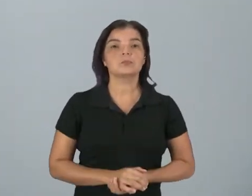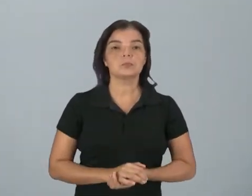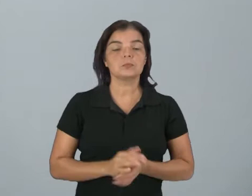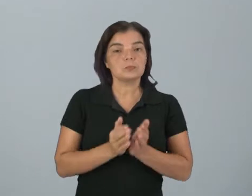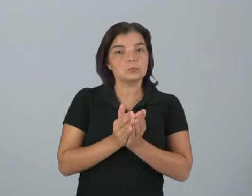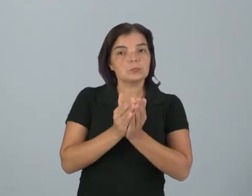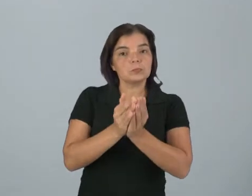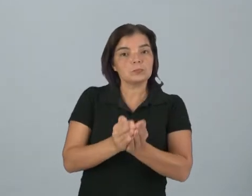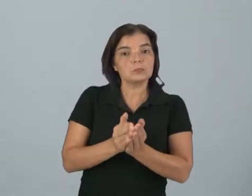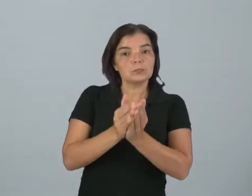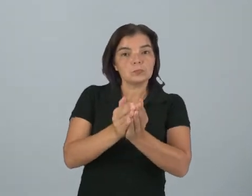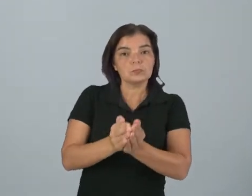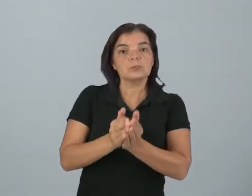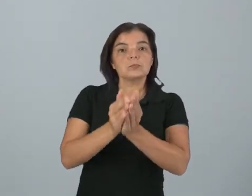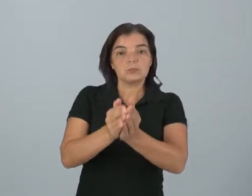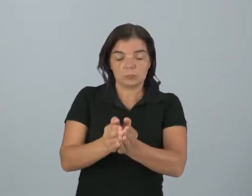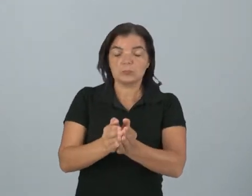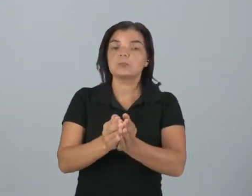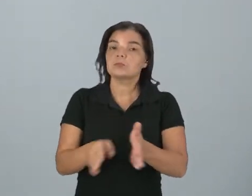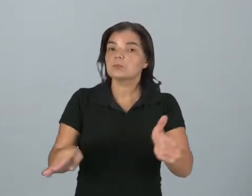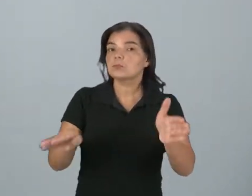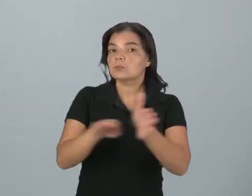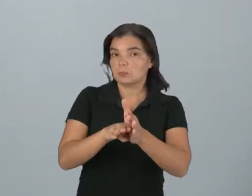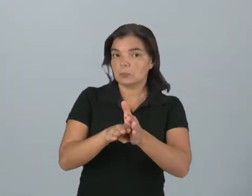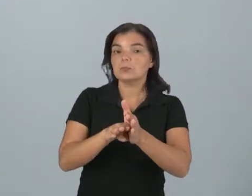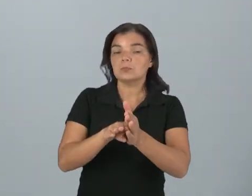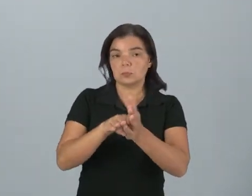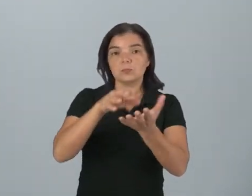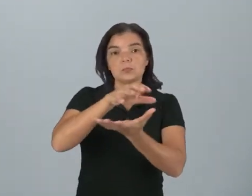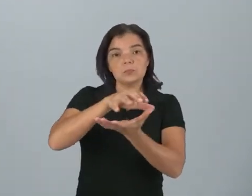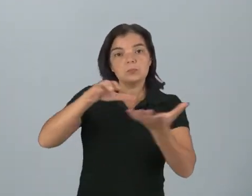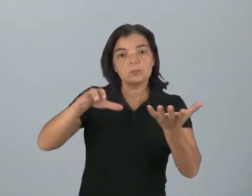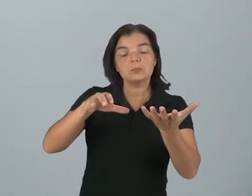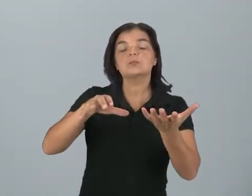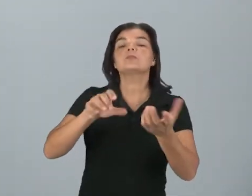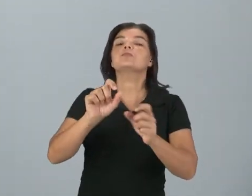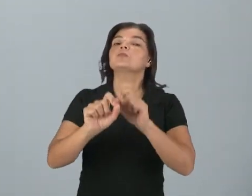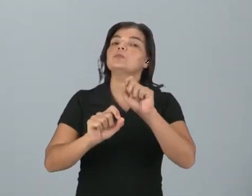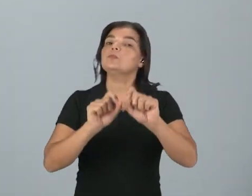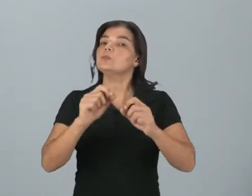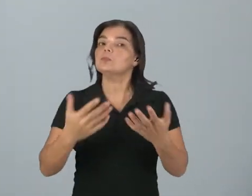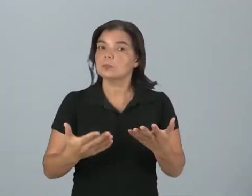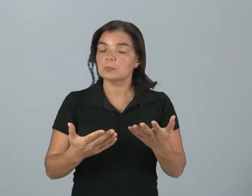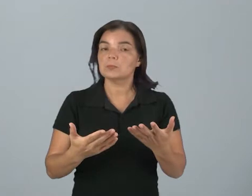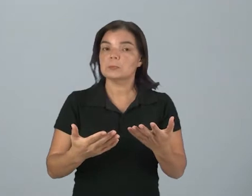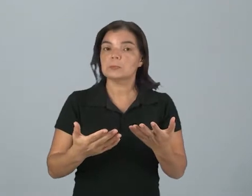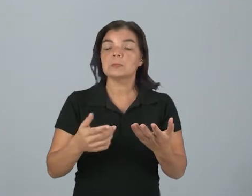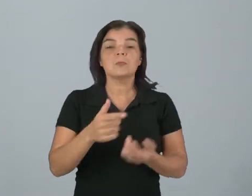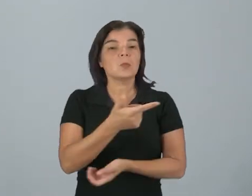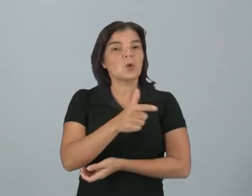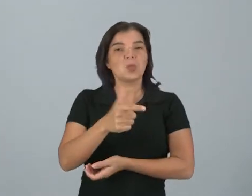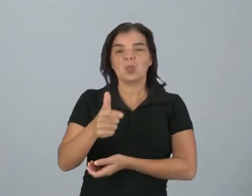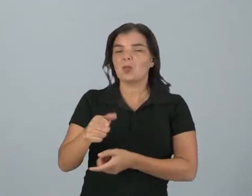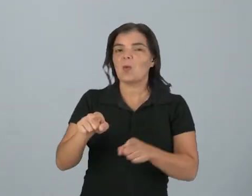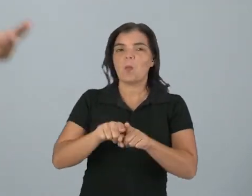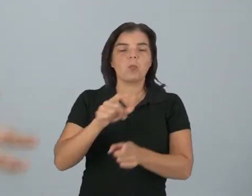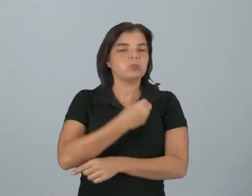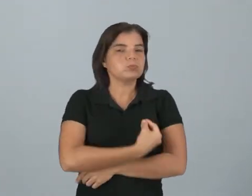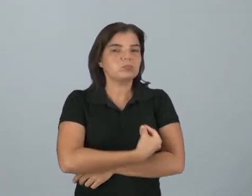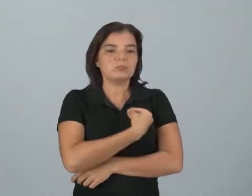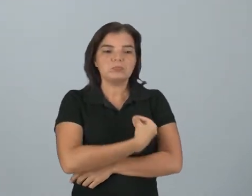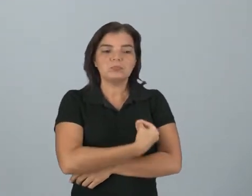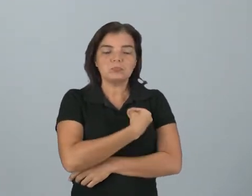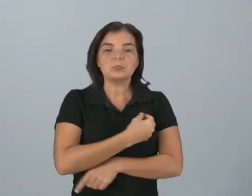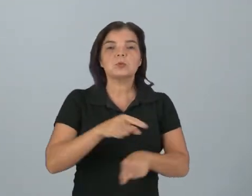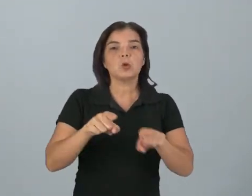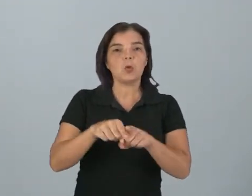grandes navegações e acabam por chegando aqui no continente, que passa a não ter mais a